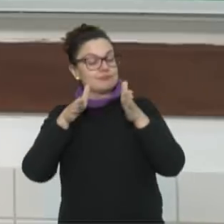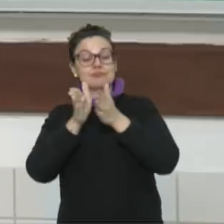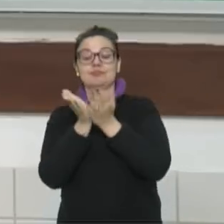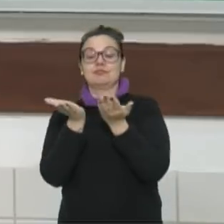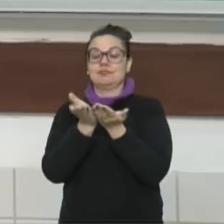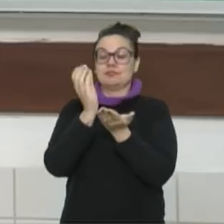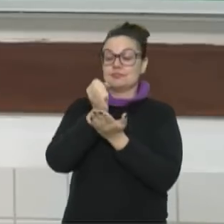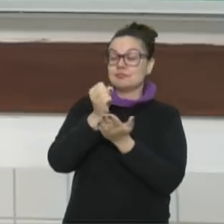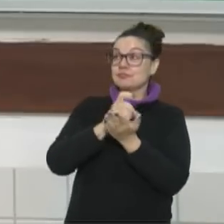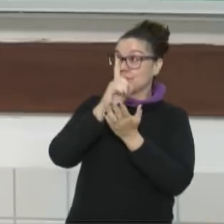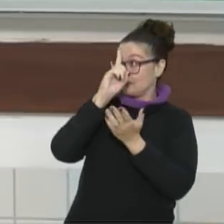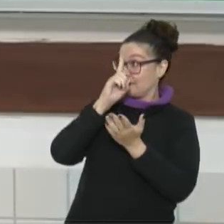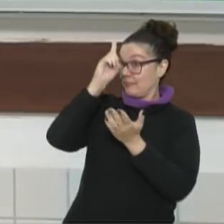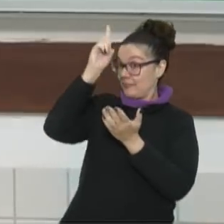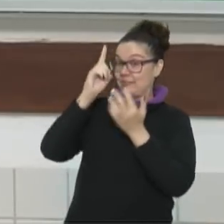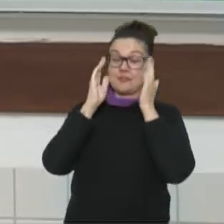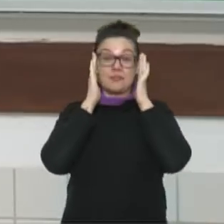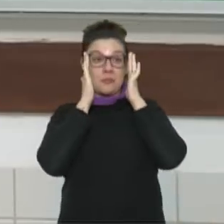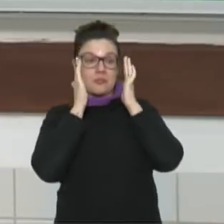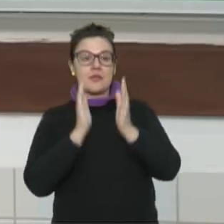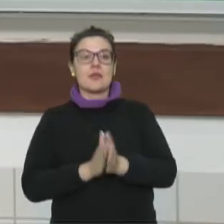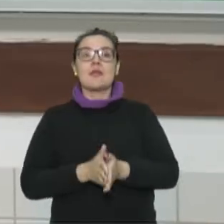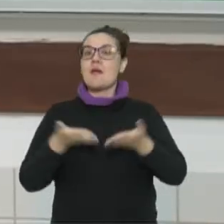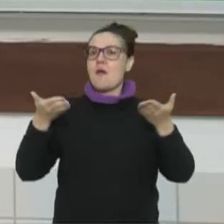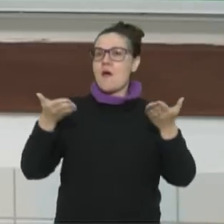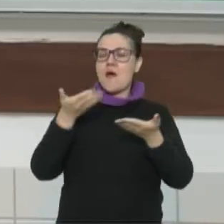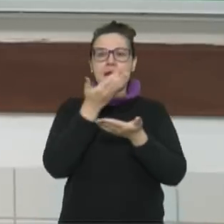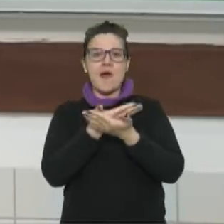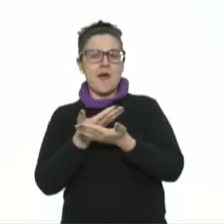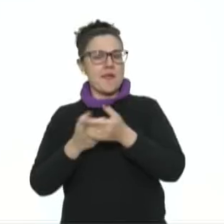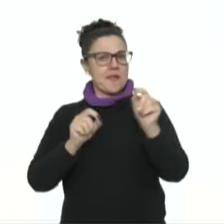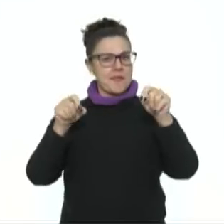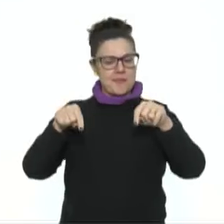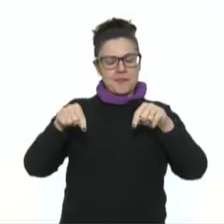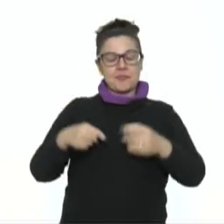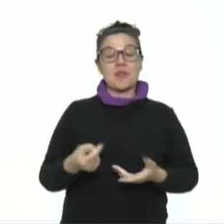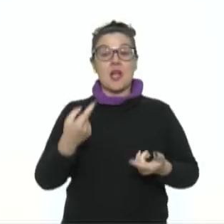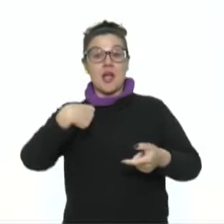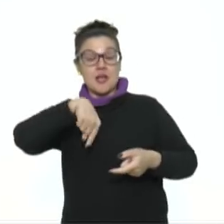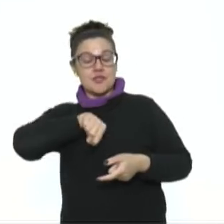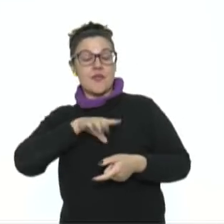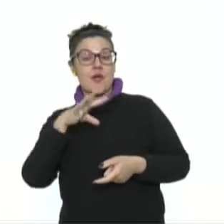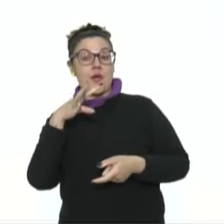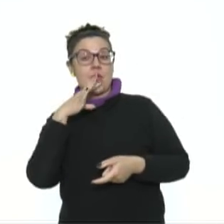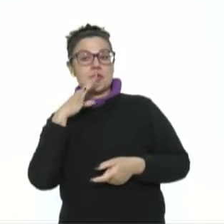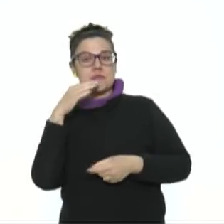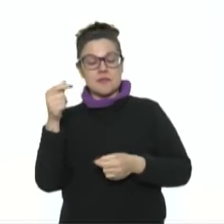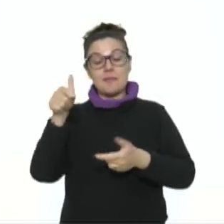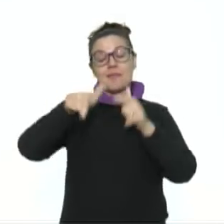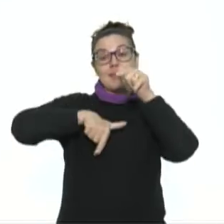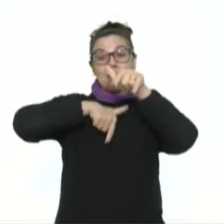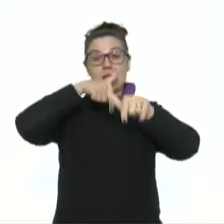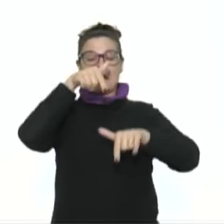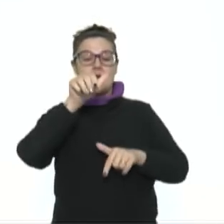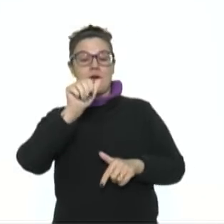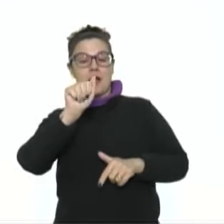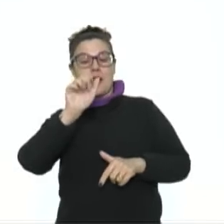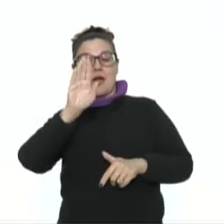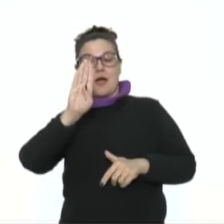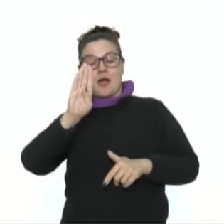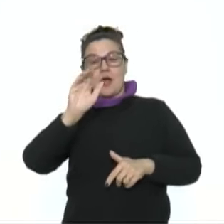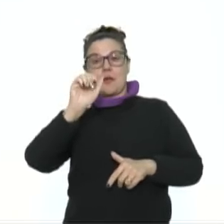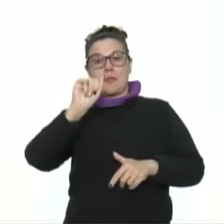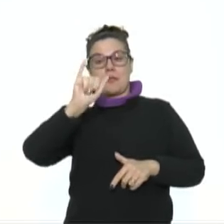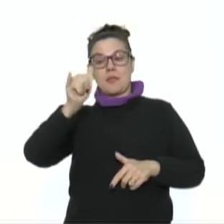né? Então, vamos à aula de hoje. Então, vamos conhecer e apreciar a obra Abajur, do artista